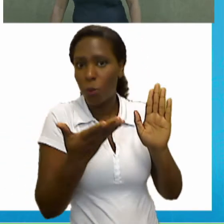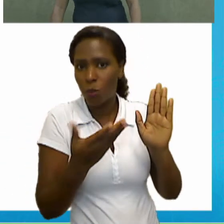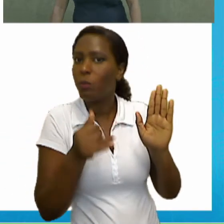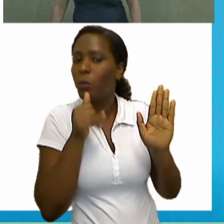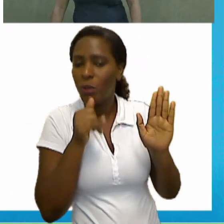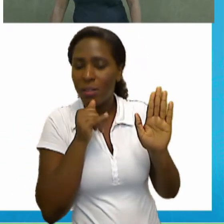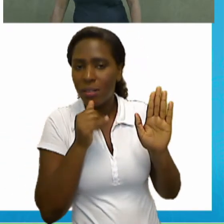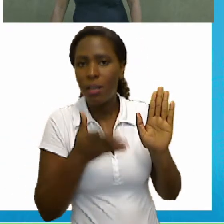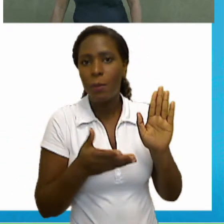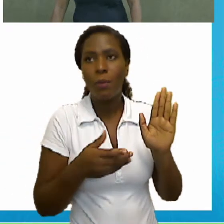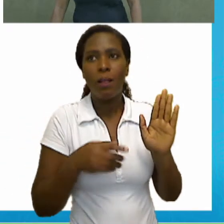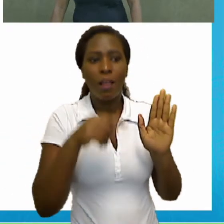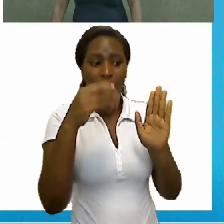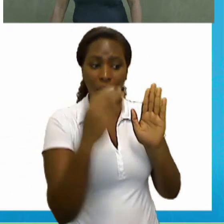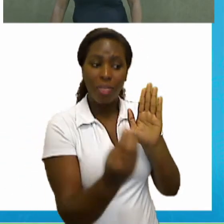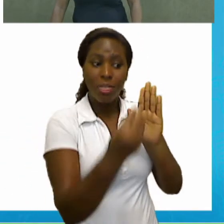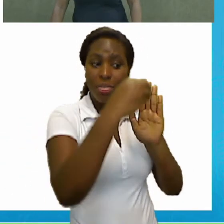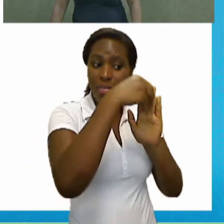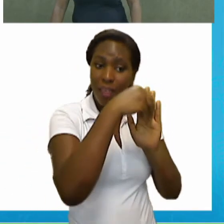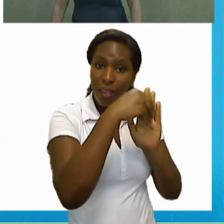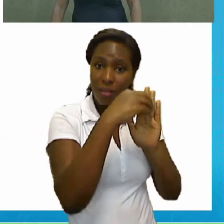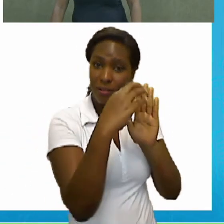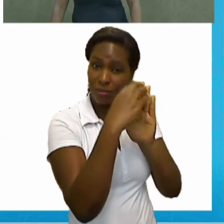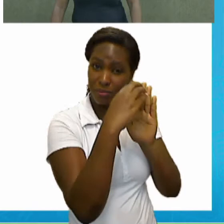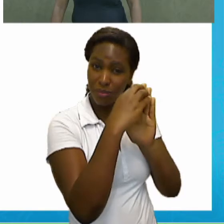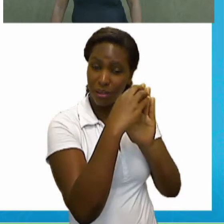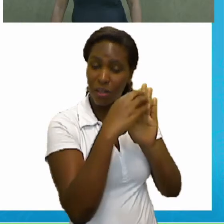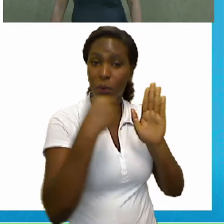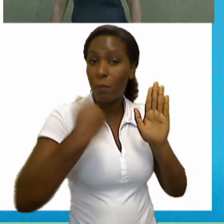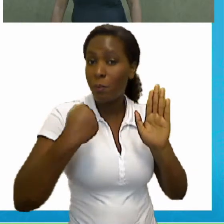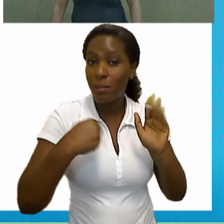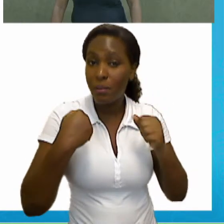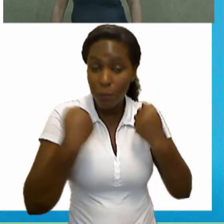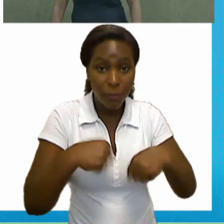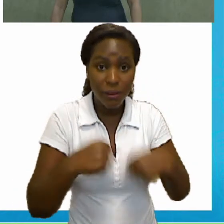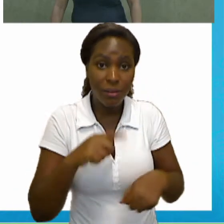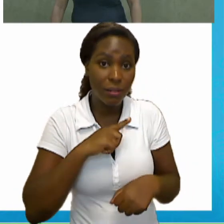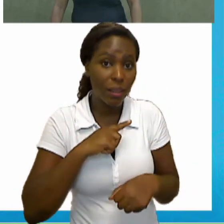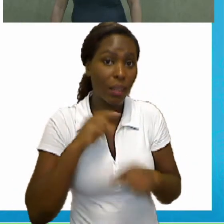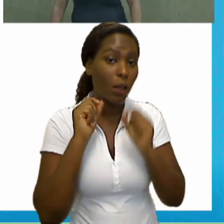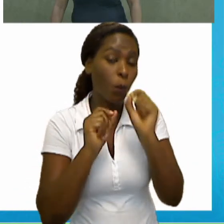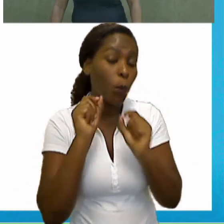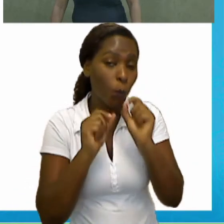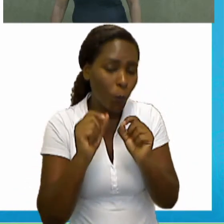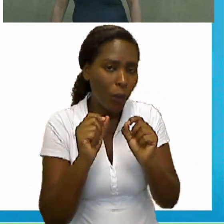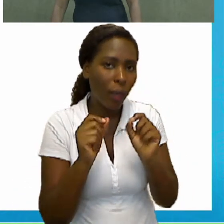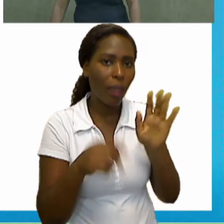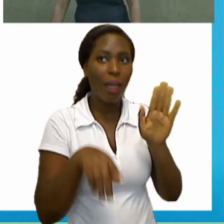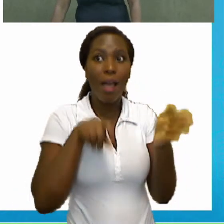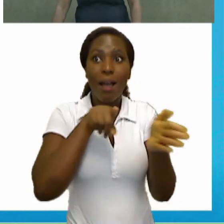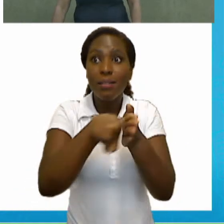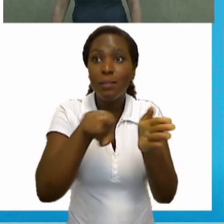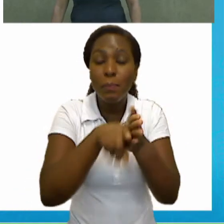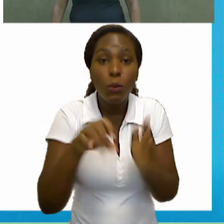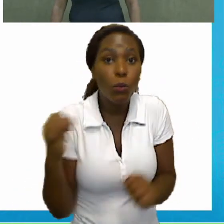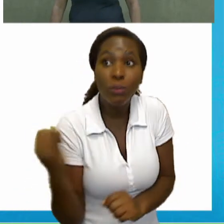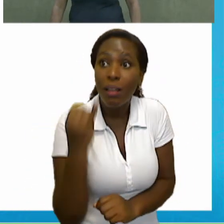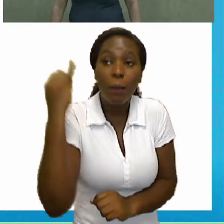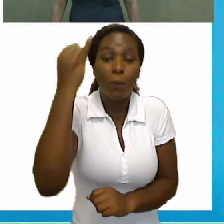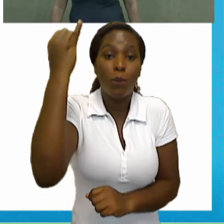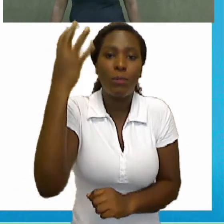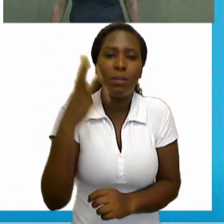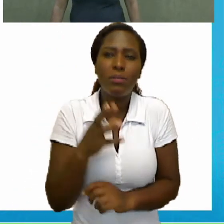serão discorridas pelo autor. Portanto, a lead pode ser considerada uma espécie